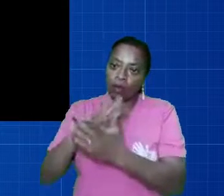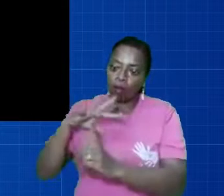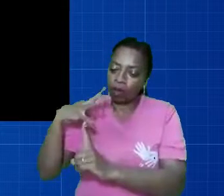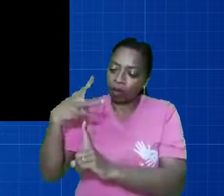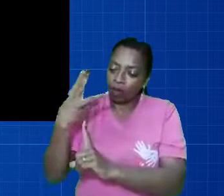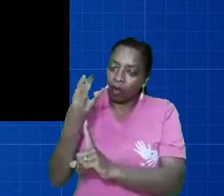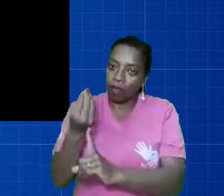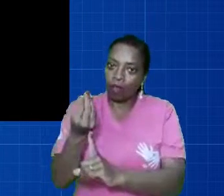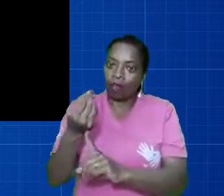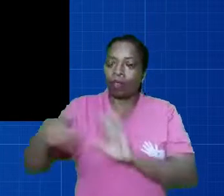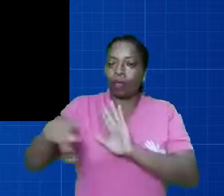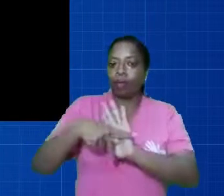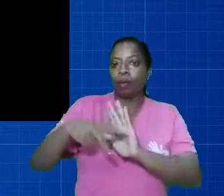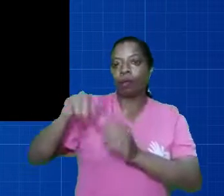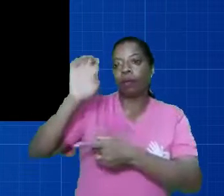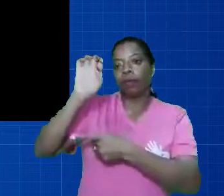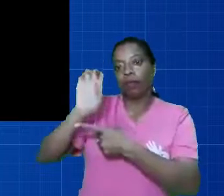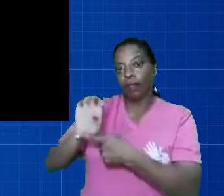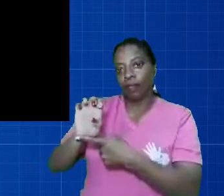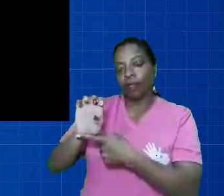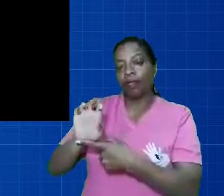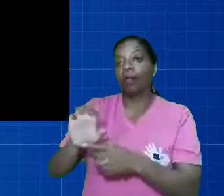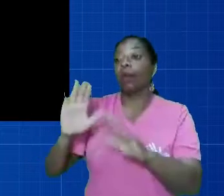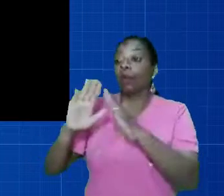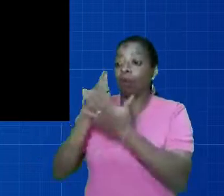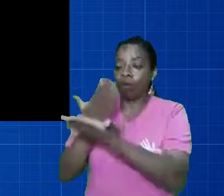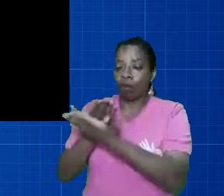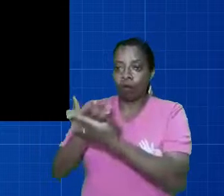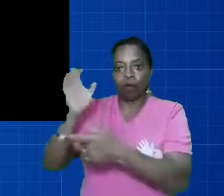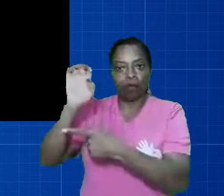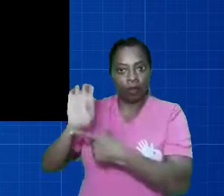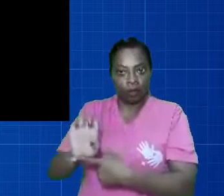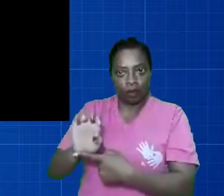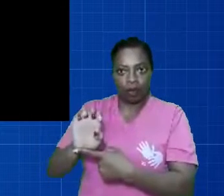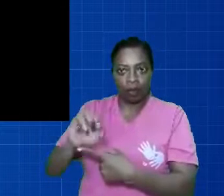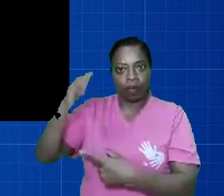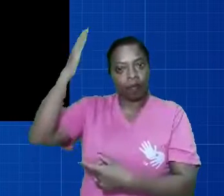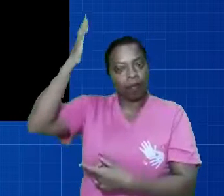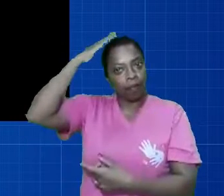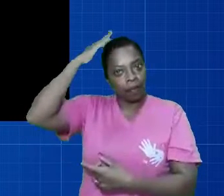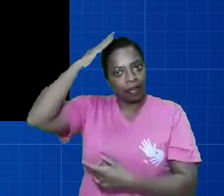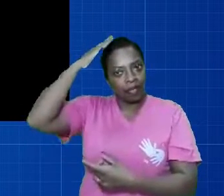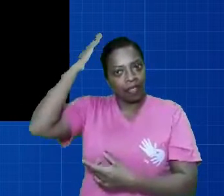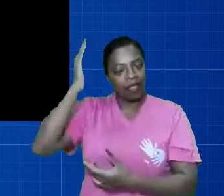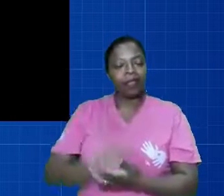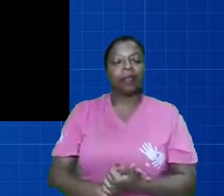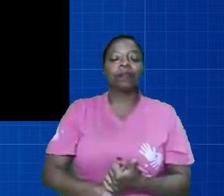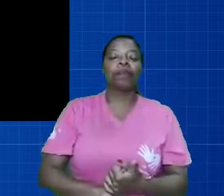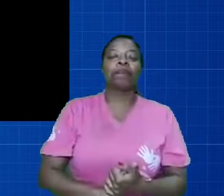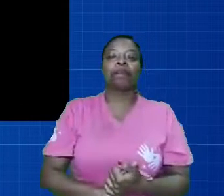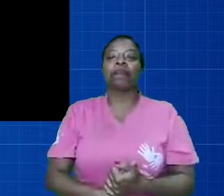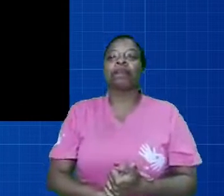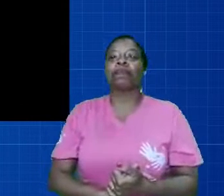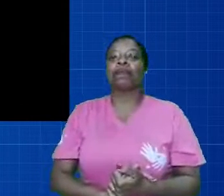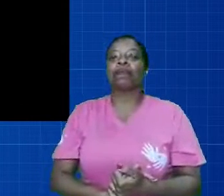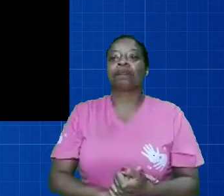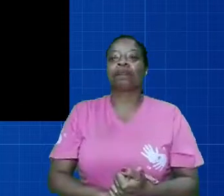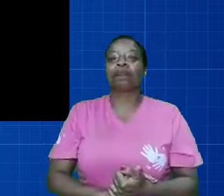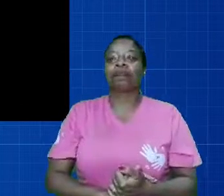de arte no Colégio Estadual do Paraná, para entender exatamente esse espaço que a